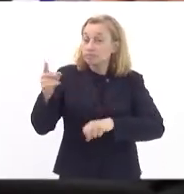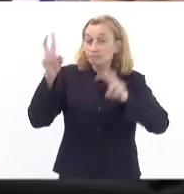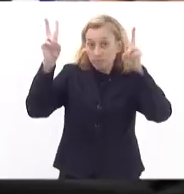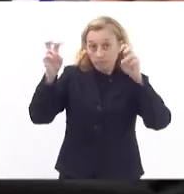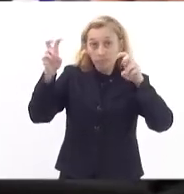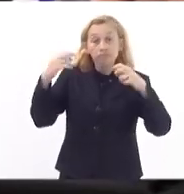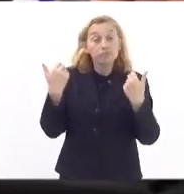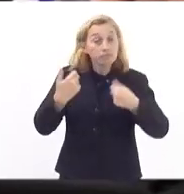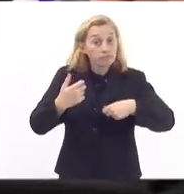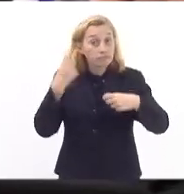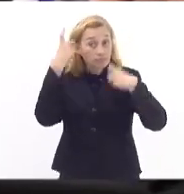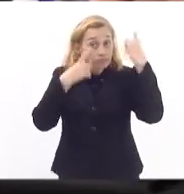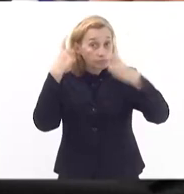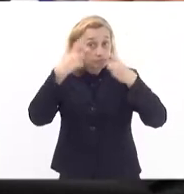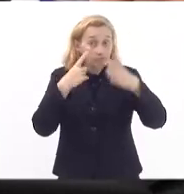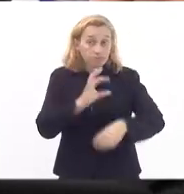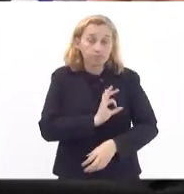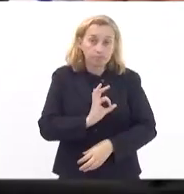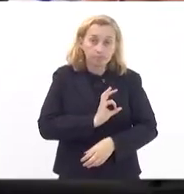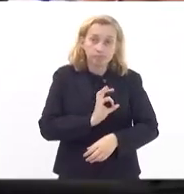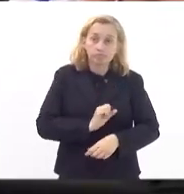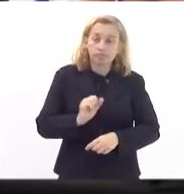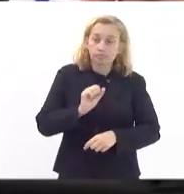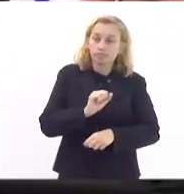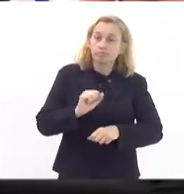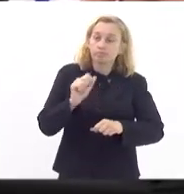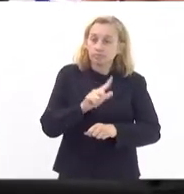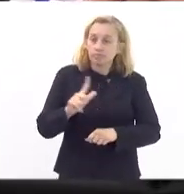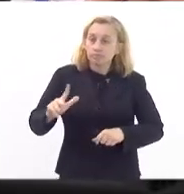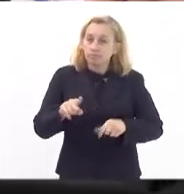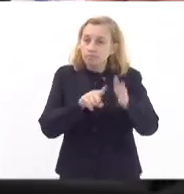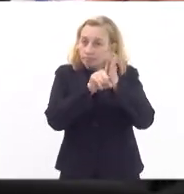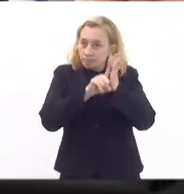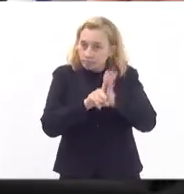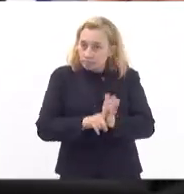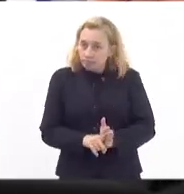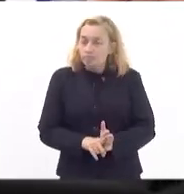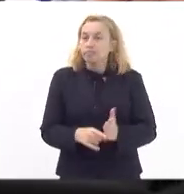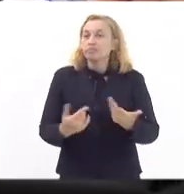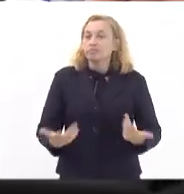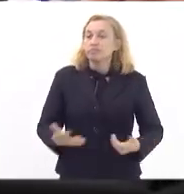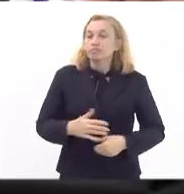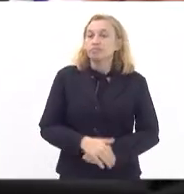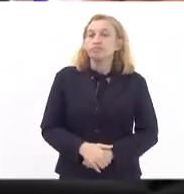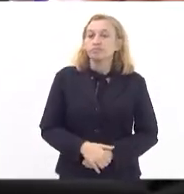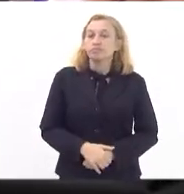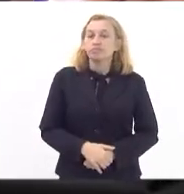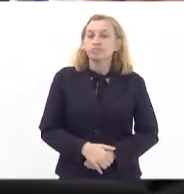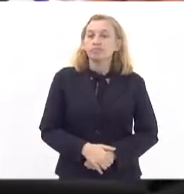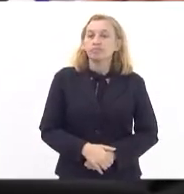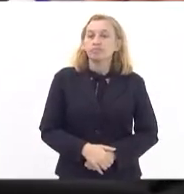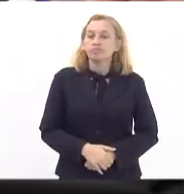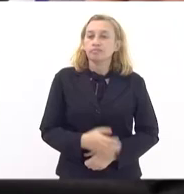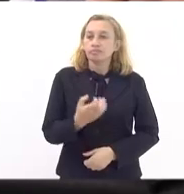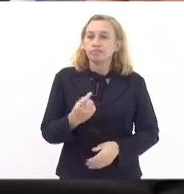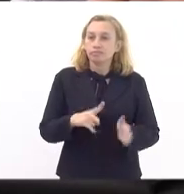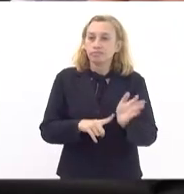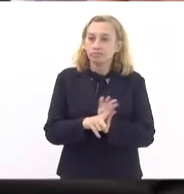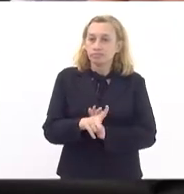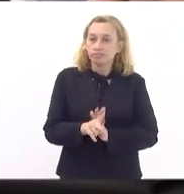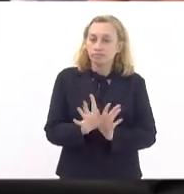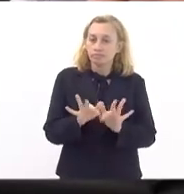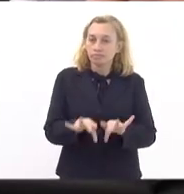tema preocupa porque se viu na análise que ela faz das ocorrências E aí eu quero me dirigir aqui